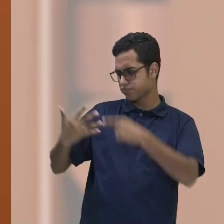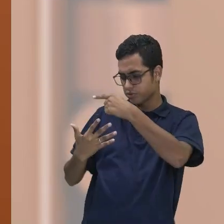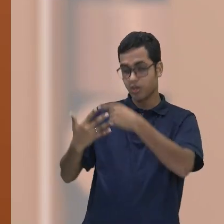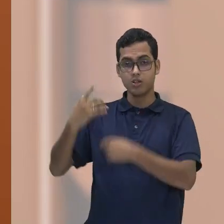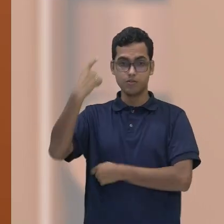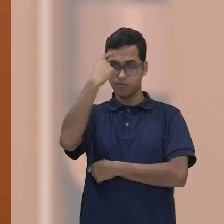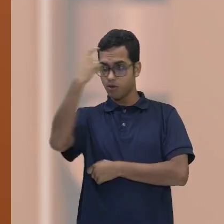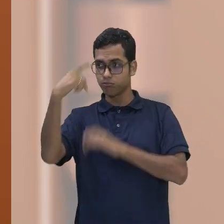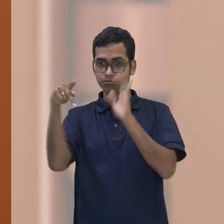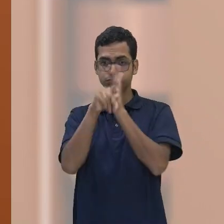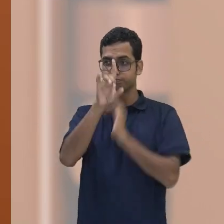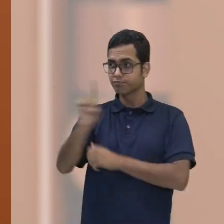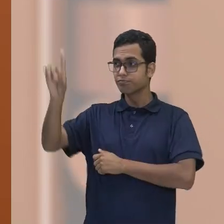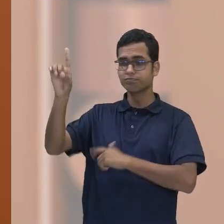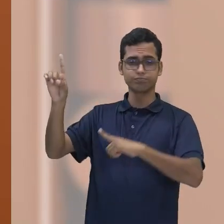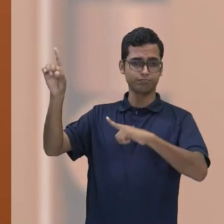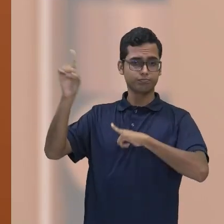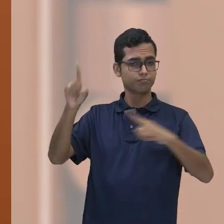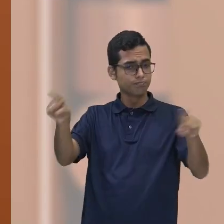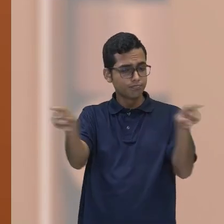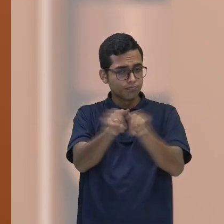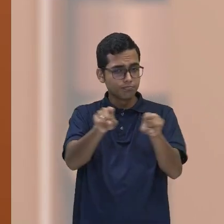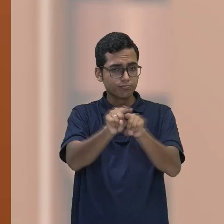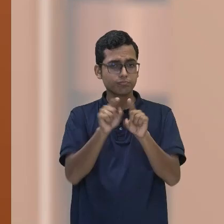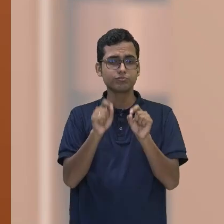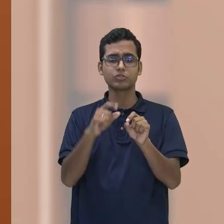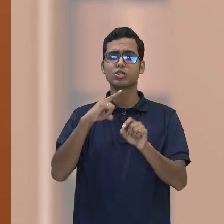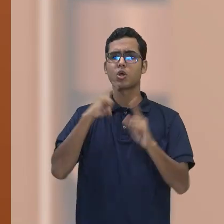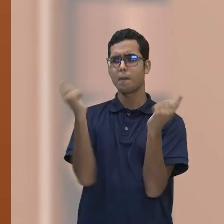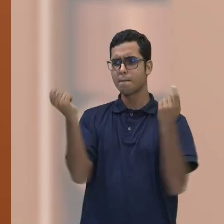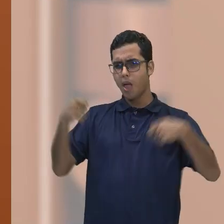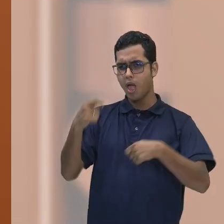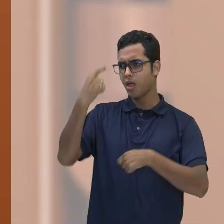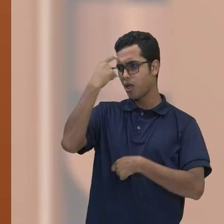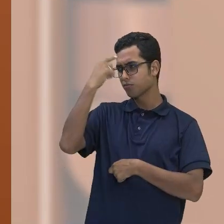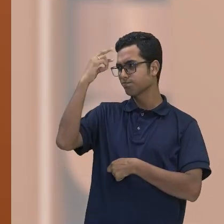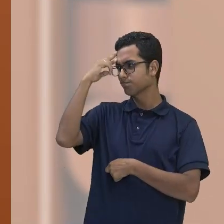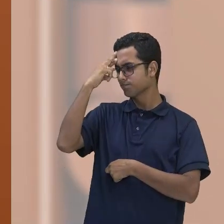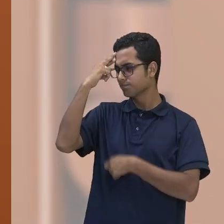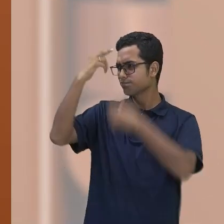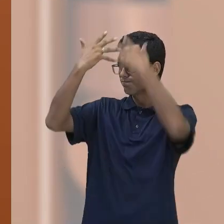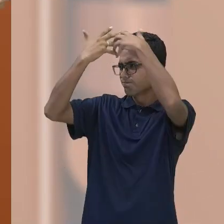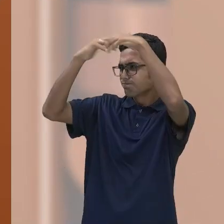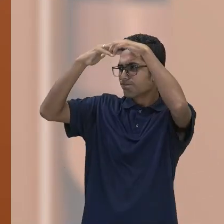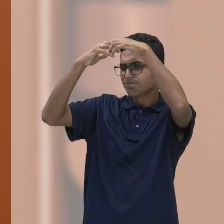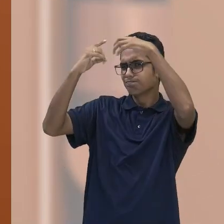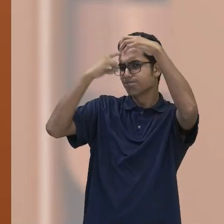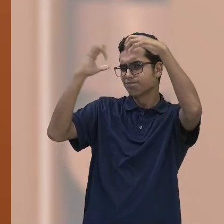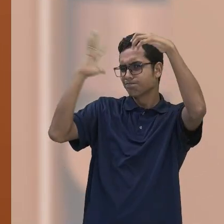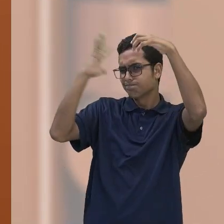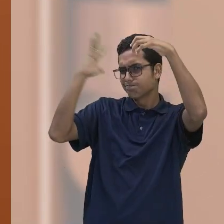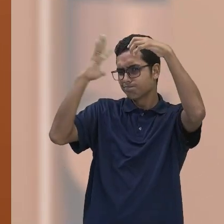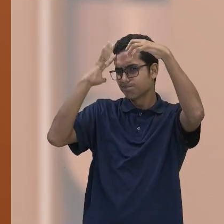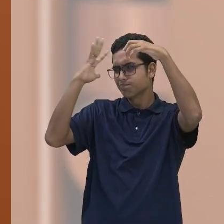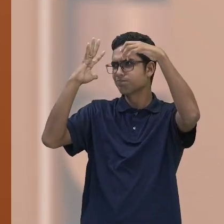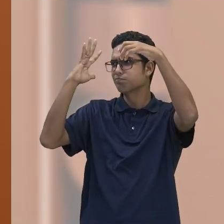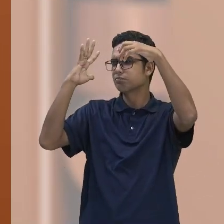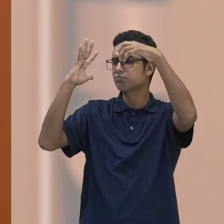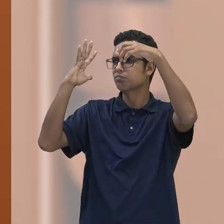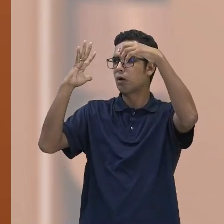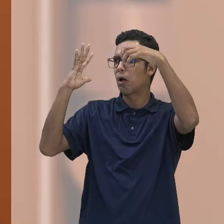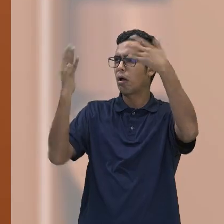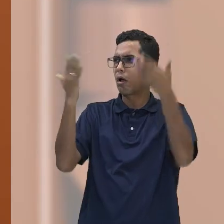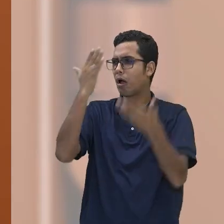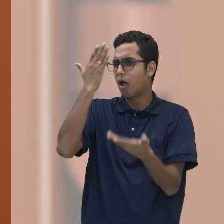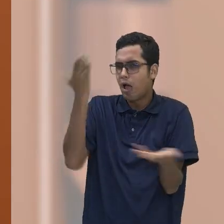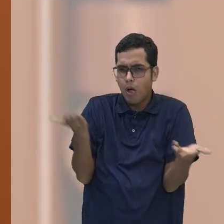ideia de Deus, que era aquela capacidade racional do homem de pensar, não tem mais sentido nenhum. É aquilo que